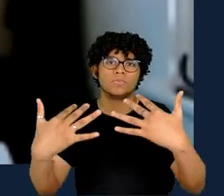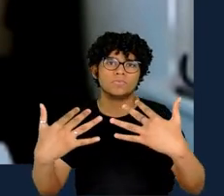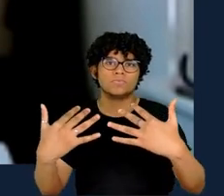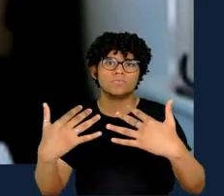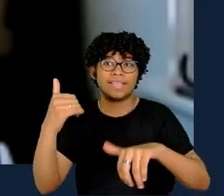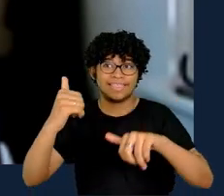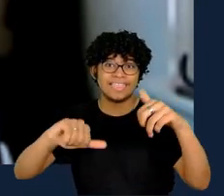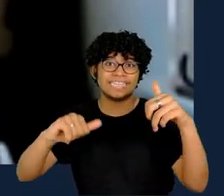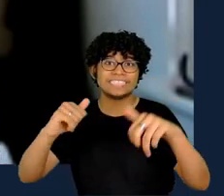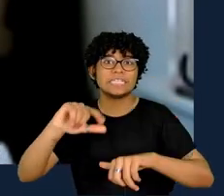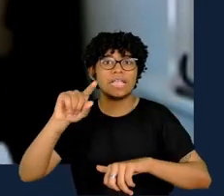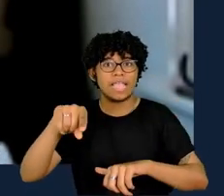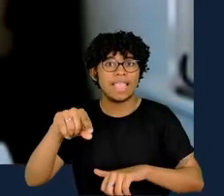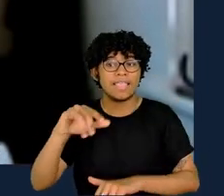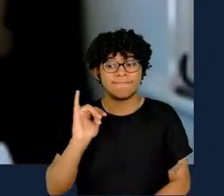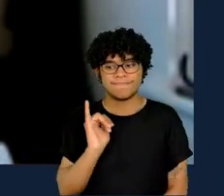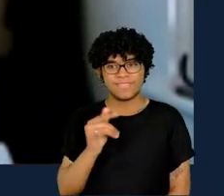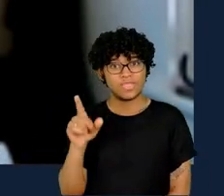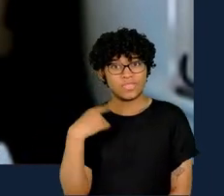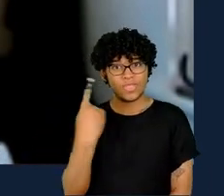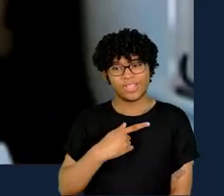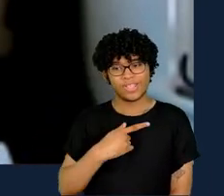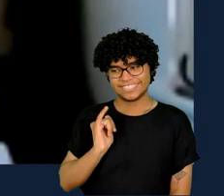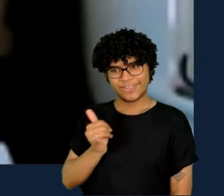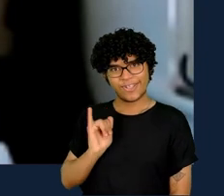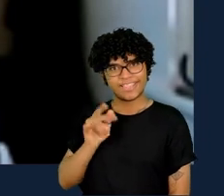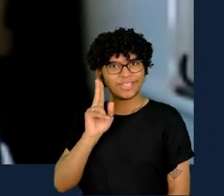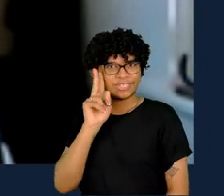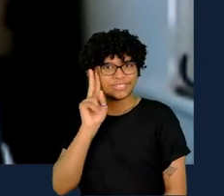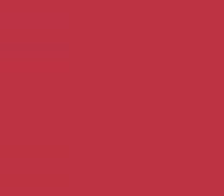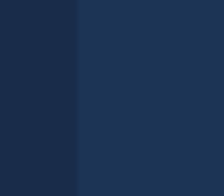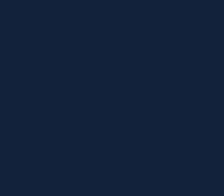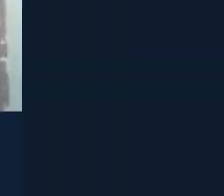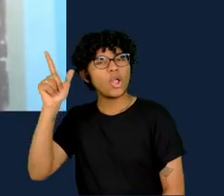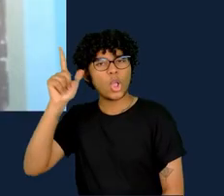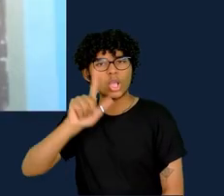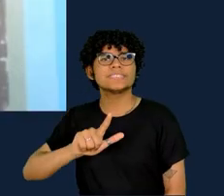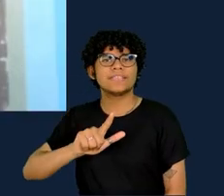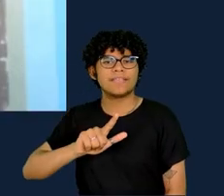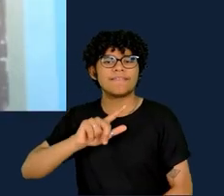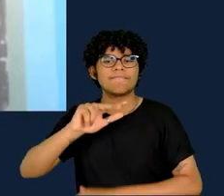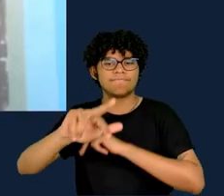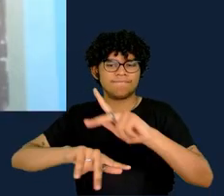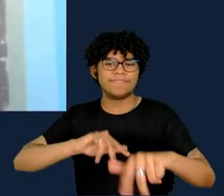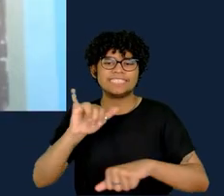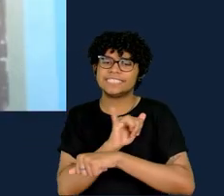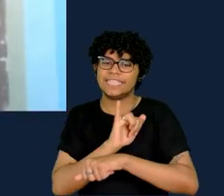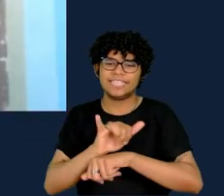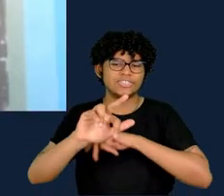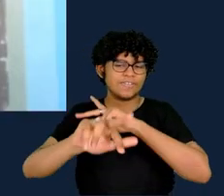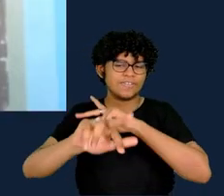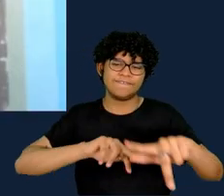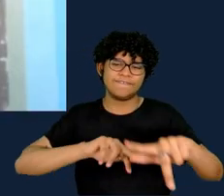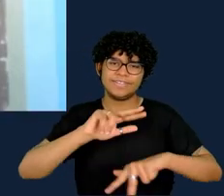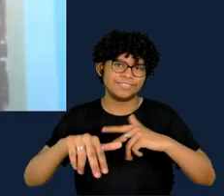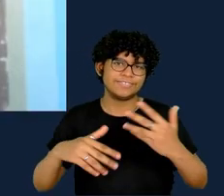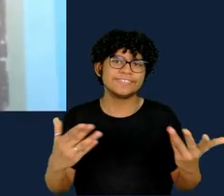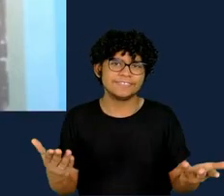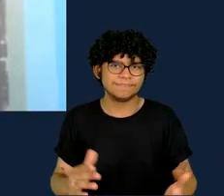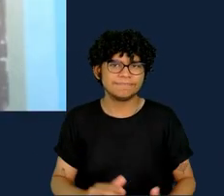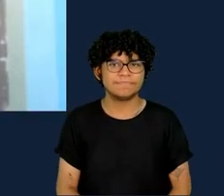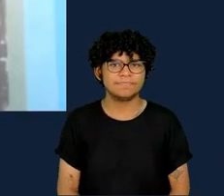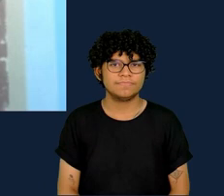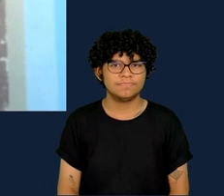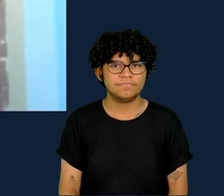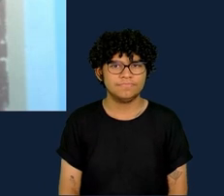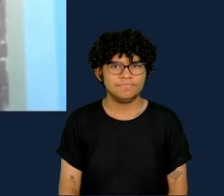contadores de histórias e conseguimos, sim, usar uma variedade de métodos. Or layers.